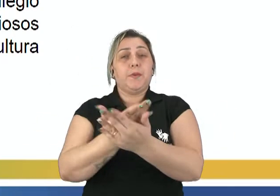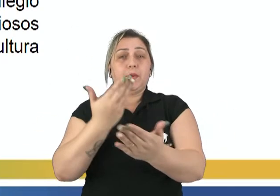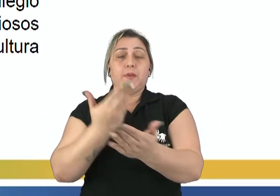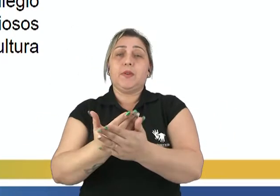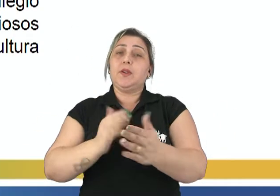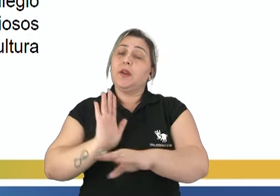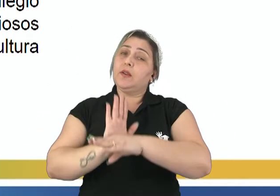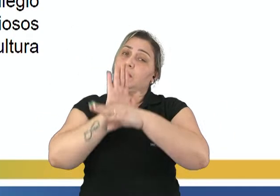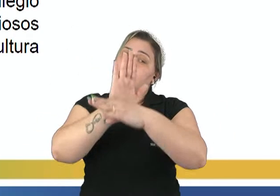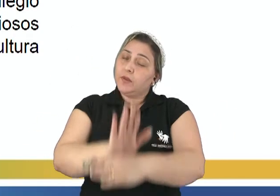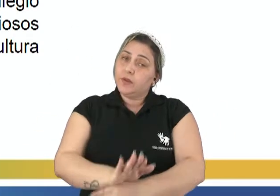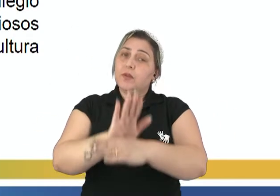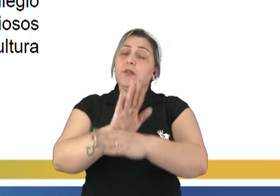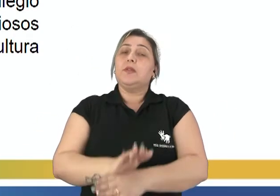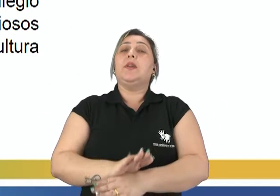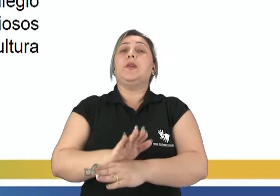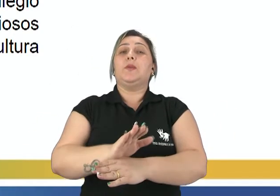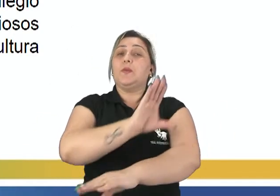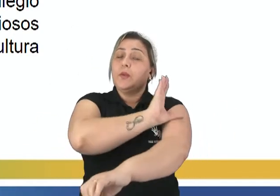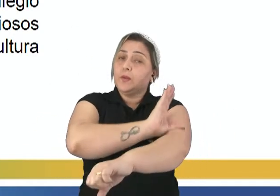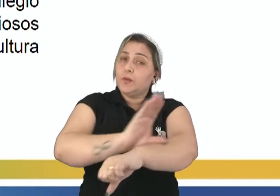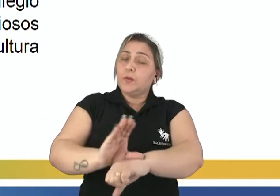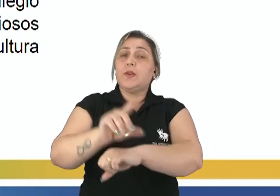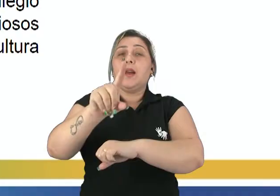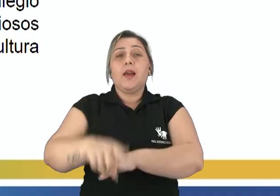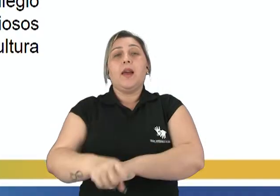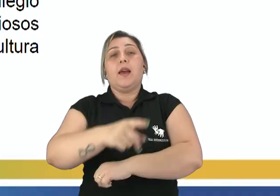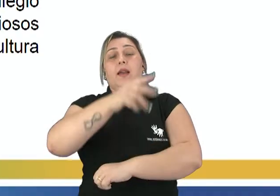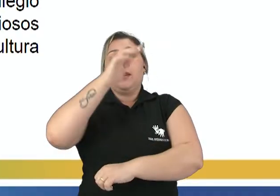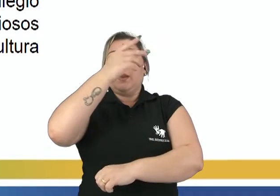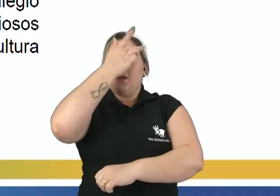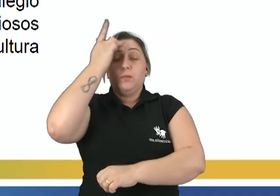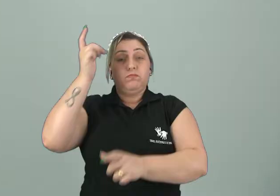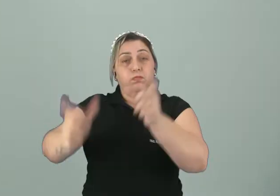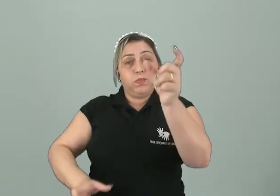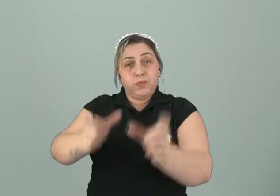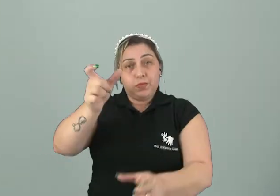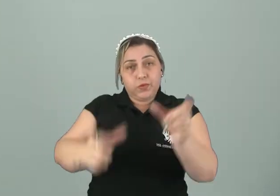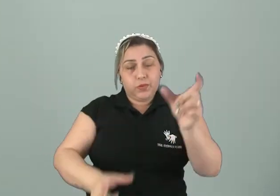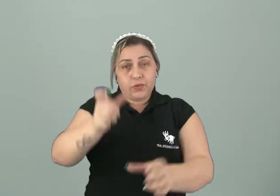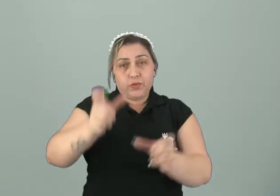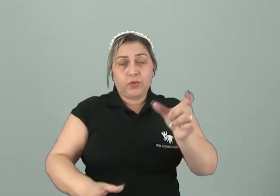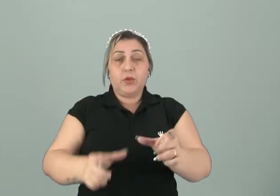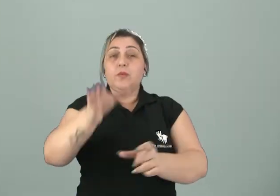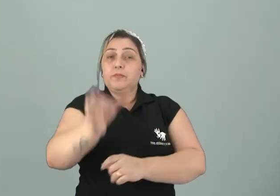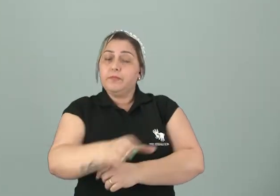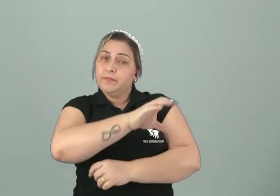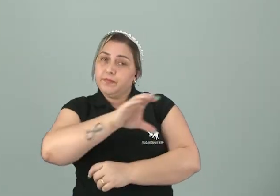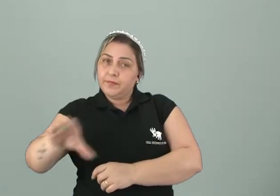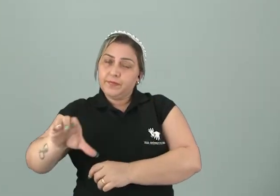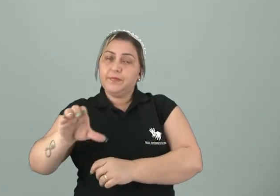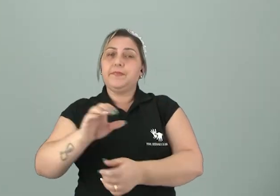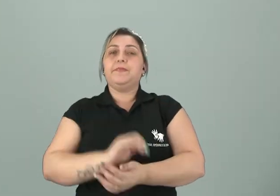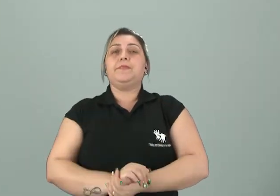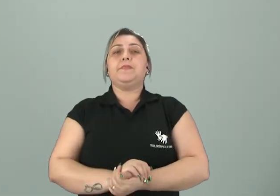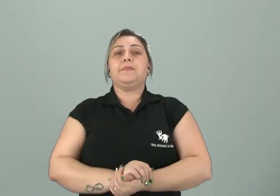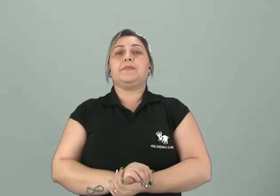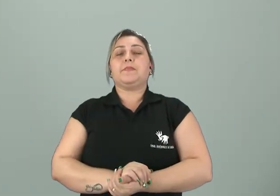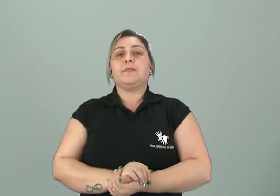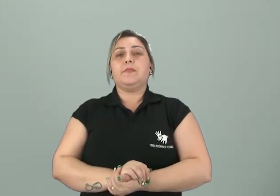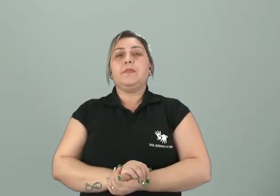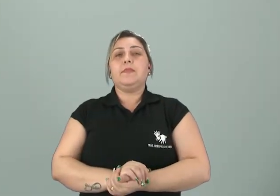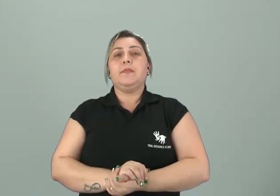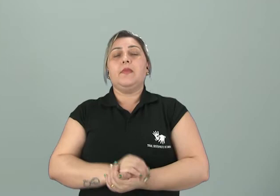a cultura medieval eram religiosos. Então, como o clero, que é a classe que abrange toda essa